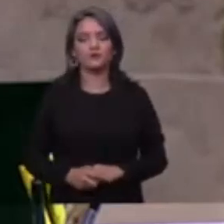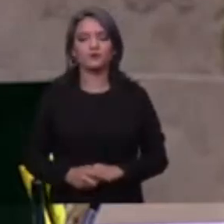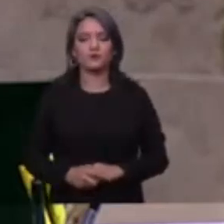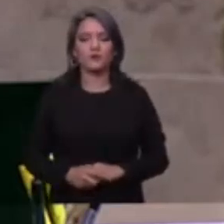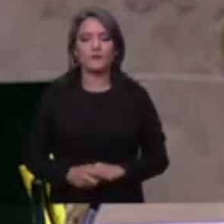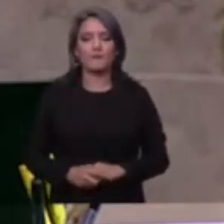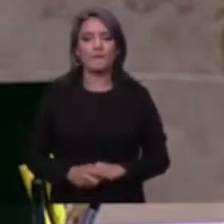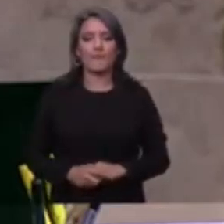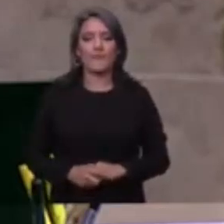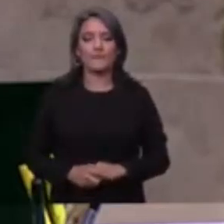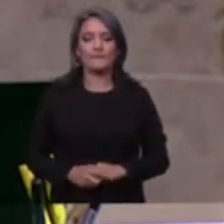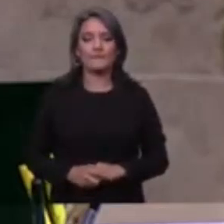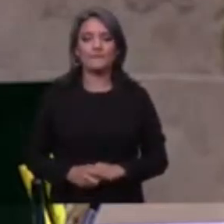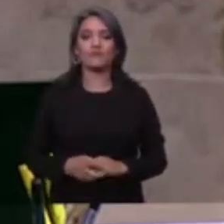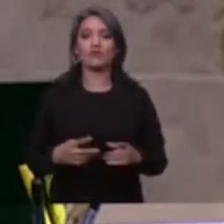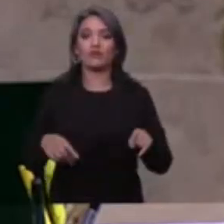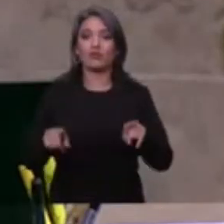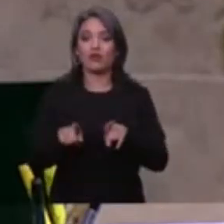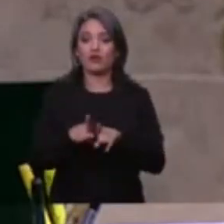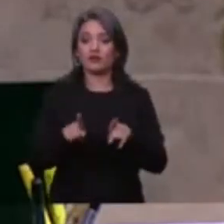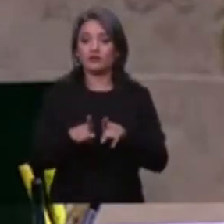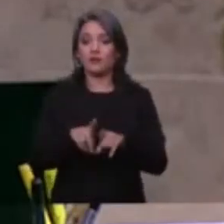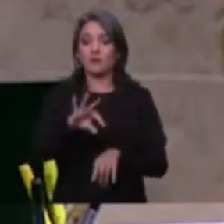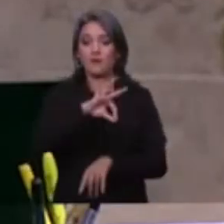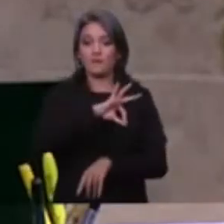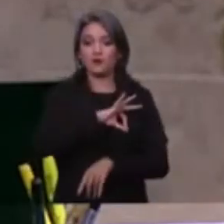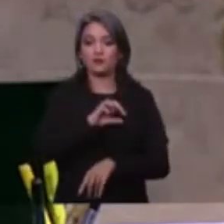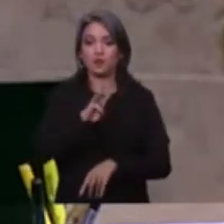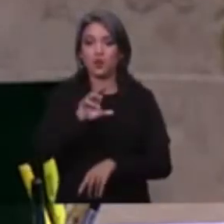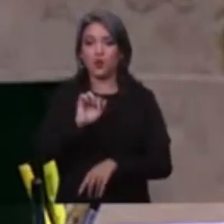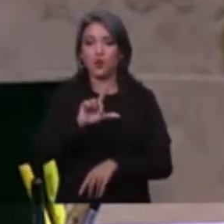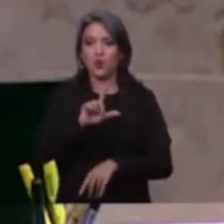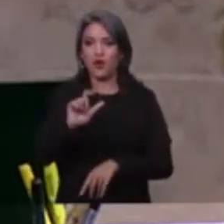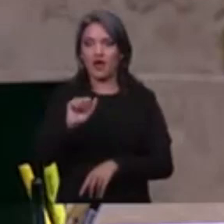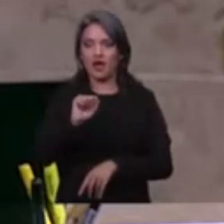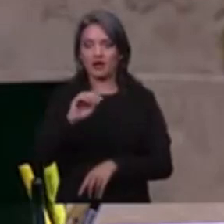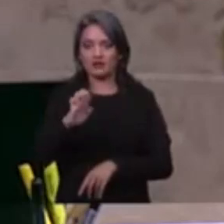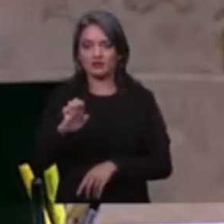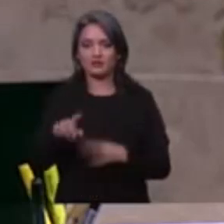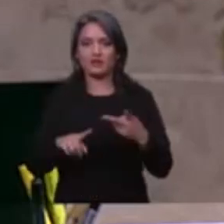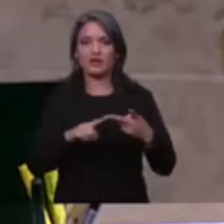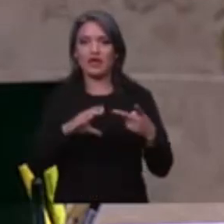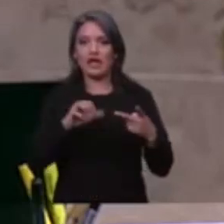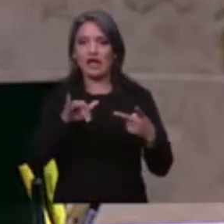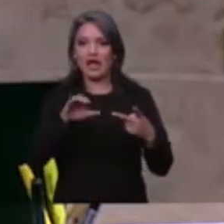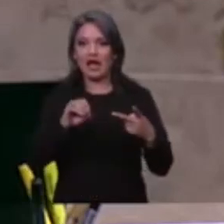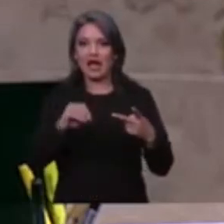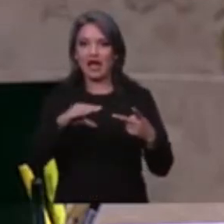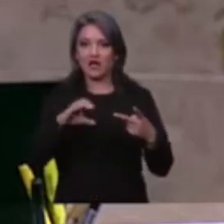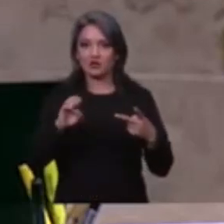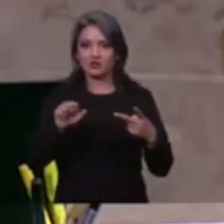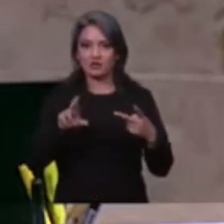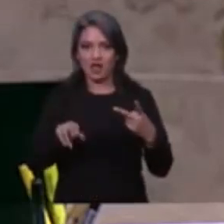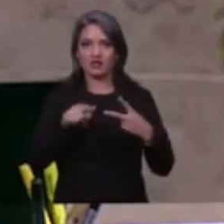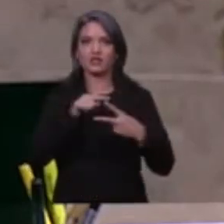Na mesma esteira, os policiais legislativos Wallace França de Mello e Caio César Alonso Grilo, nas